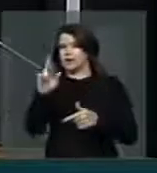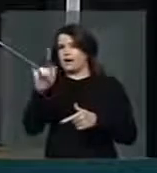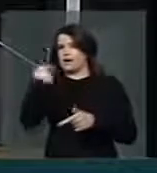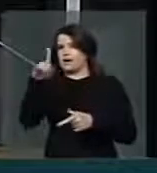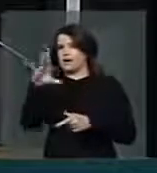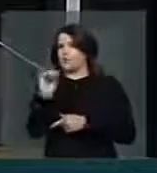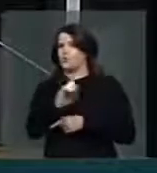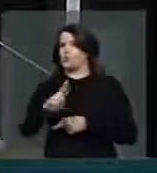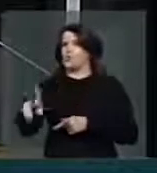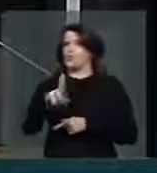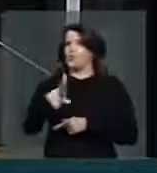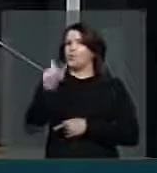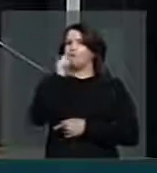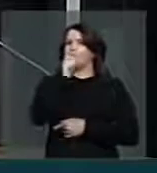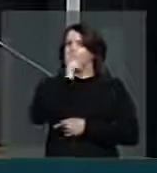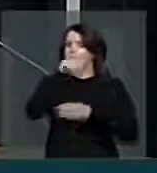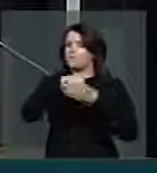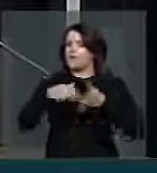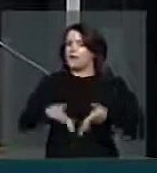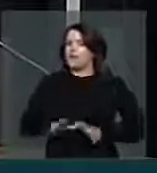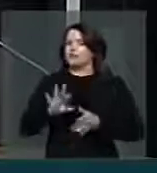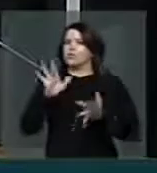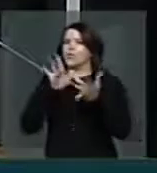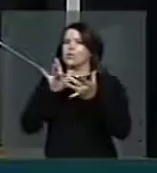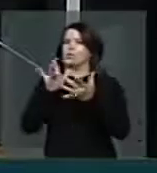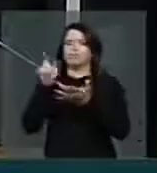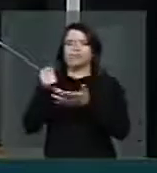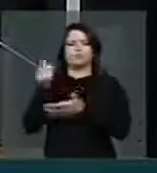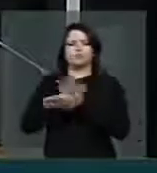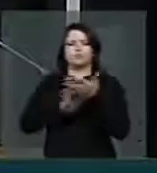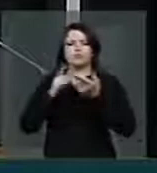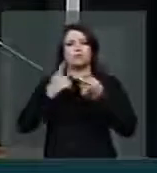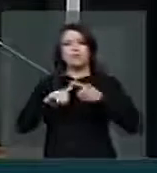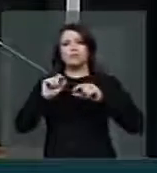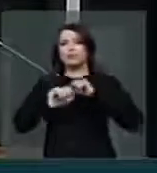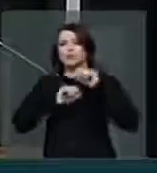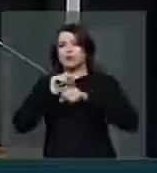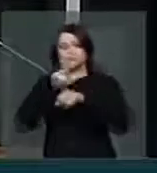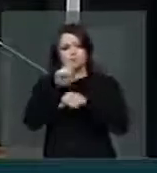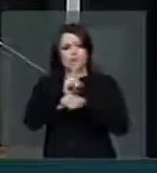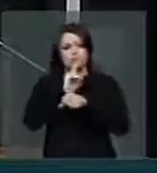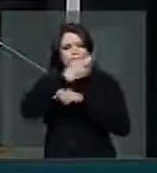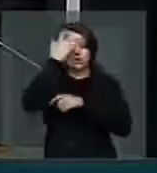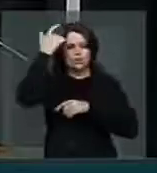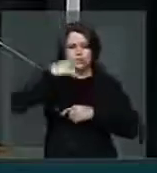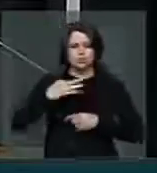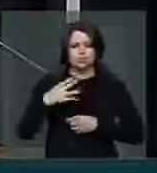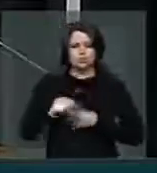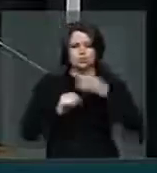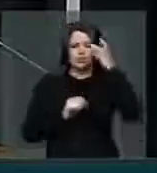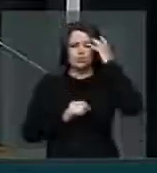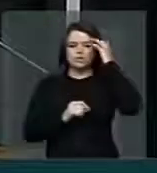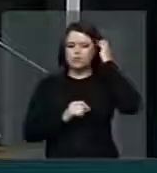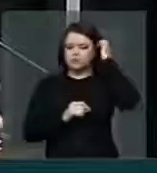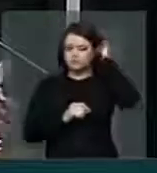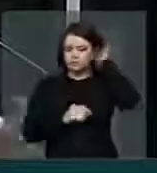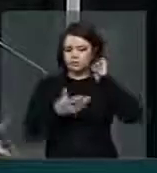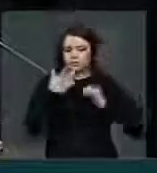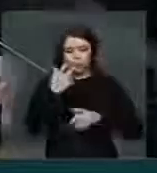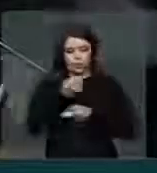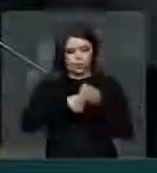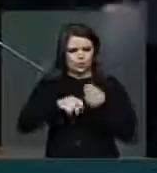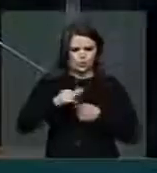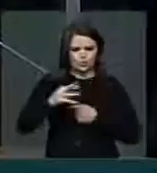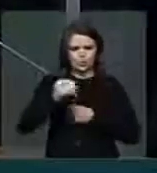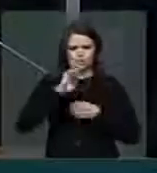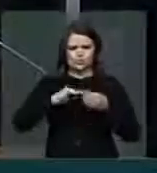amapaenses, não tenho quase contatos com eles, mas é uma questão de proteção da rede social, da rede econômica